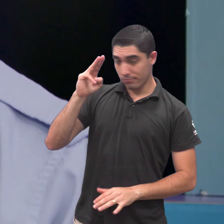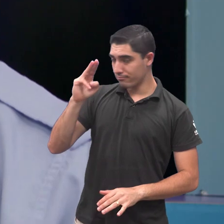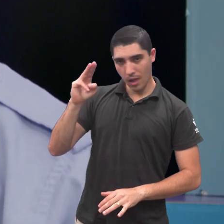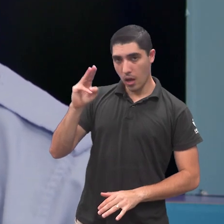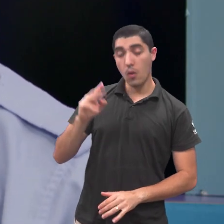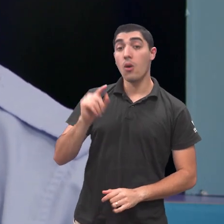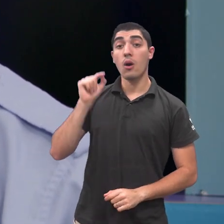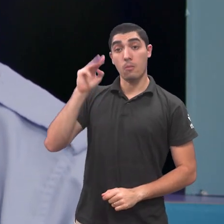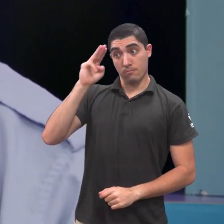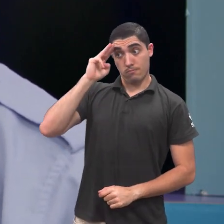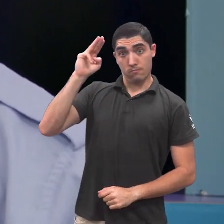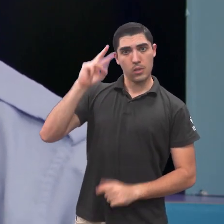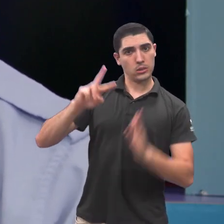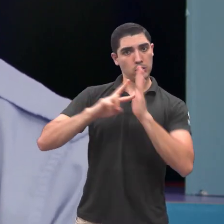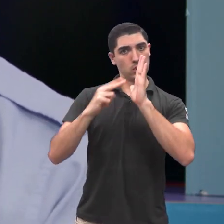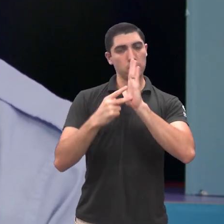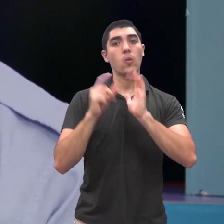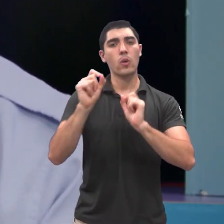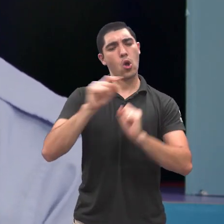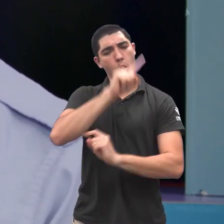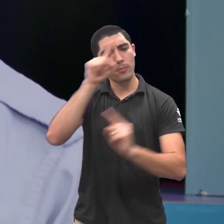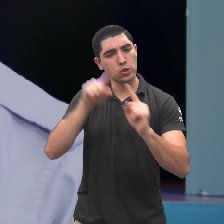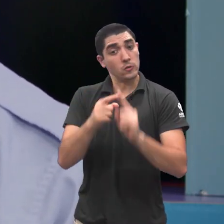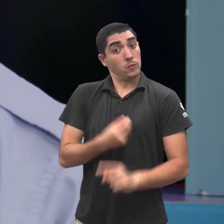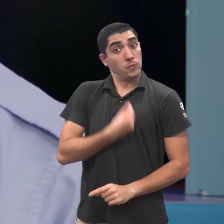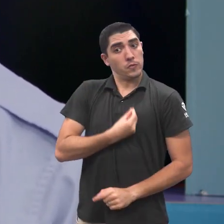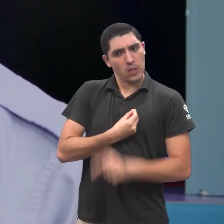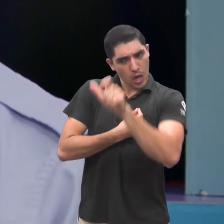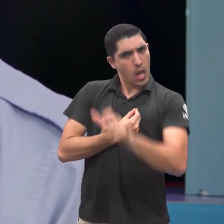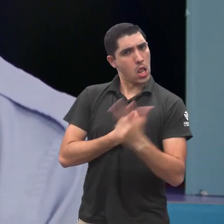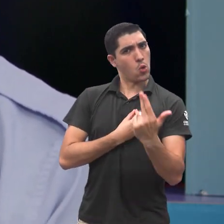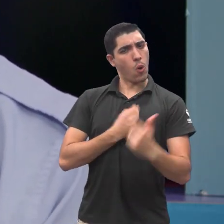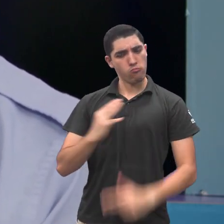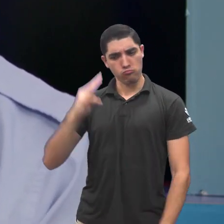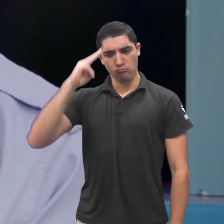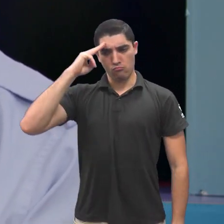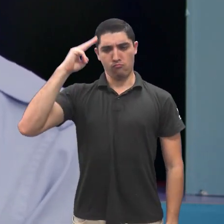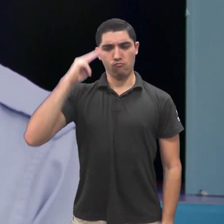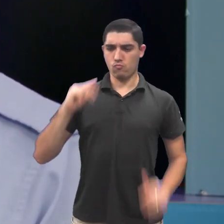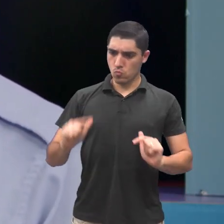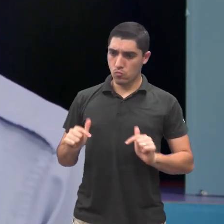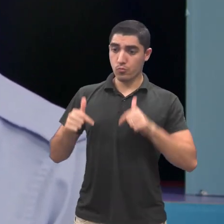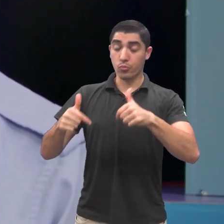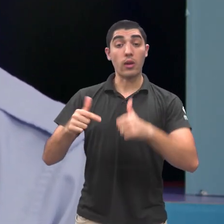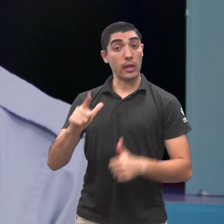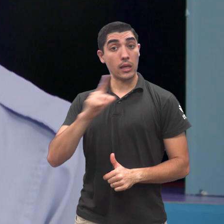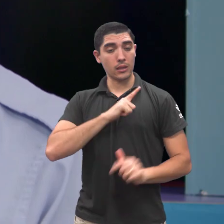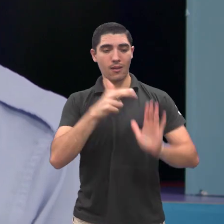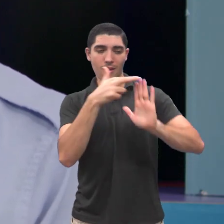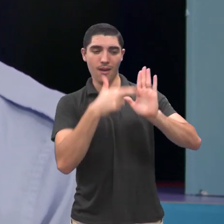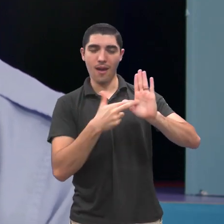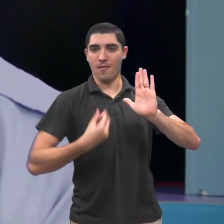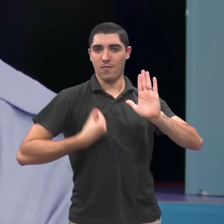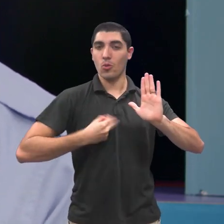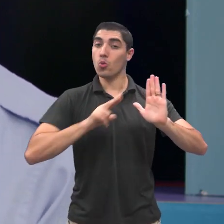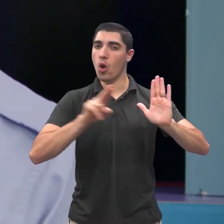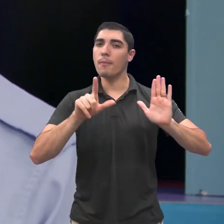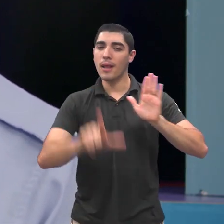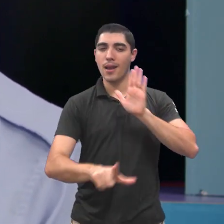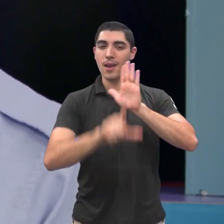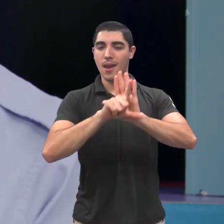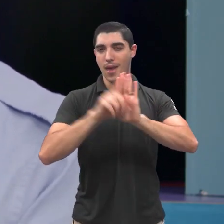uma opção de vida, onde ele vai aceitar viver como escoteiro. E nós temos um código de vida, que nós chamamos de